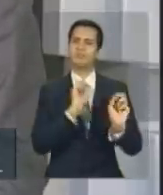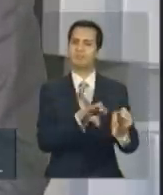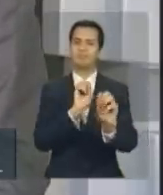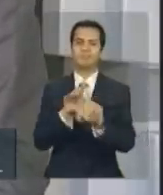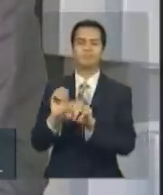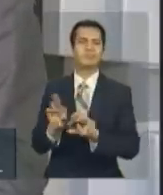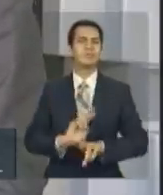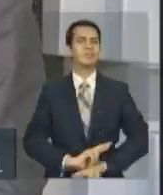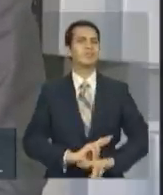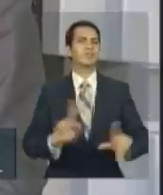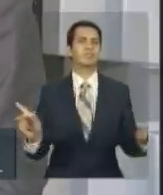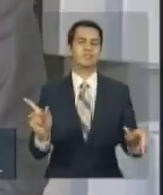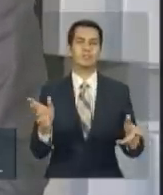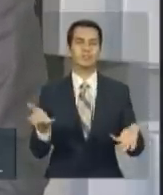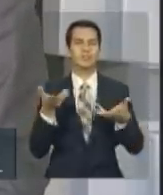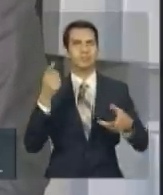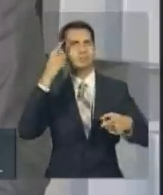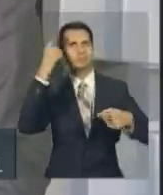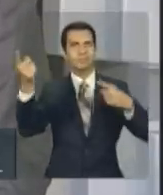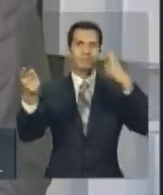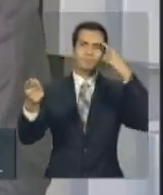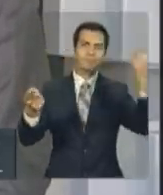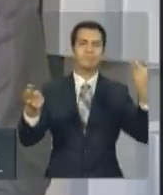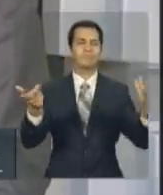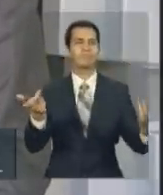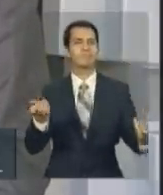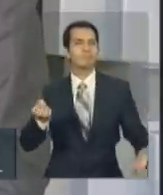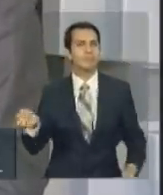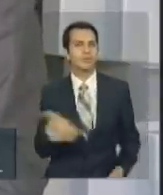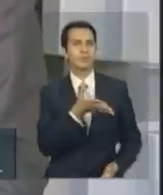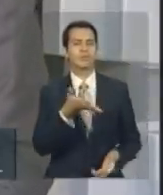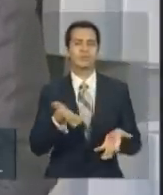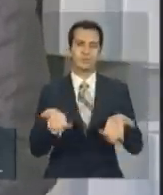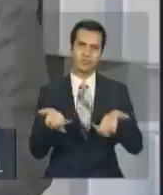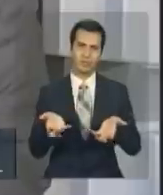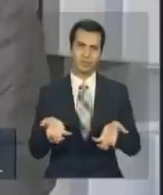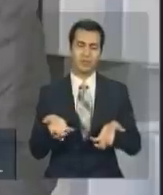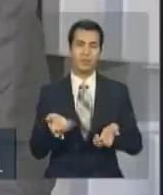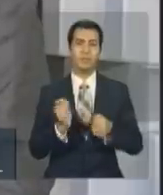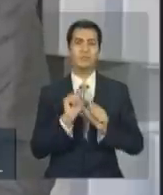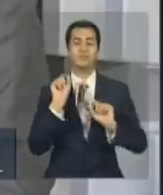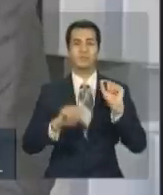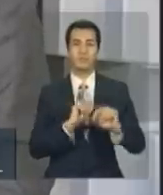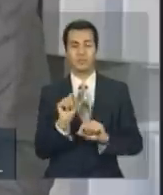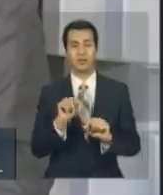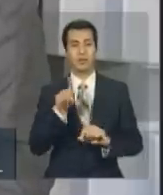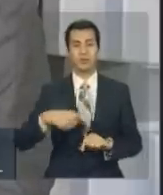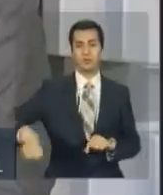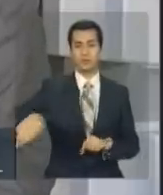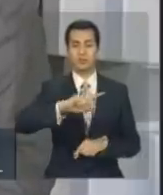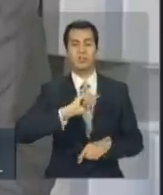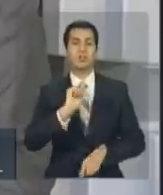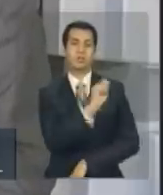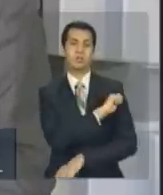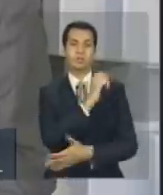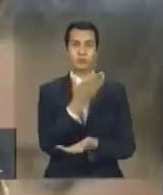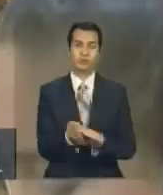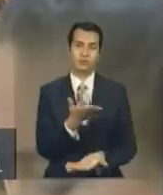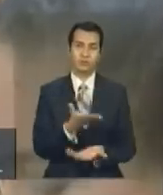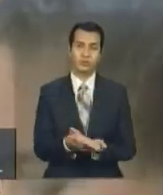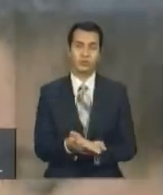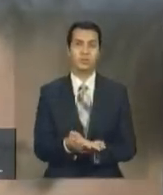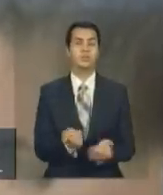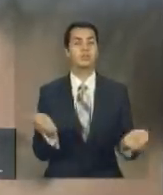abordagem nova, algum insight, né, alguma luz para fazer com que os estudantes se motivem mais e